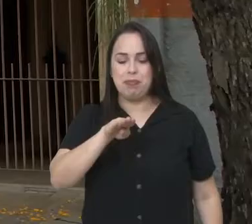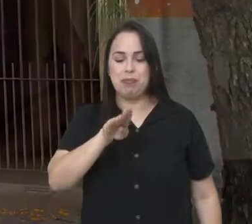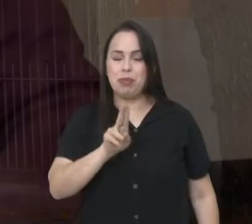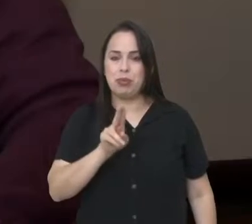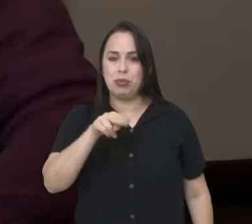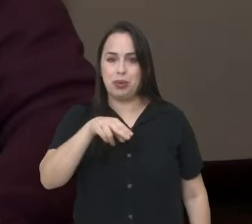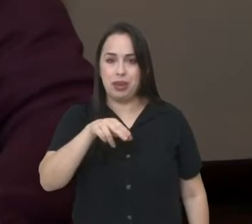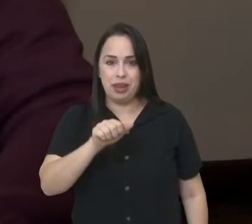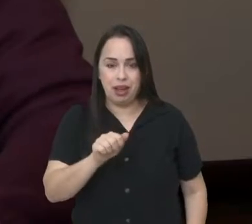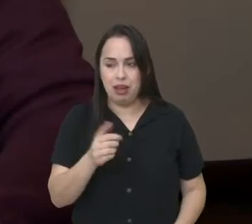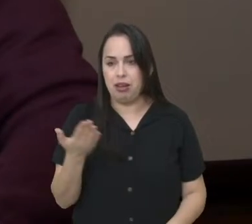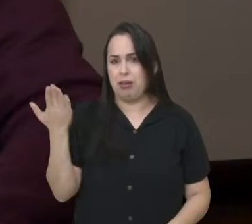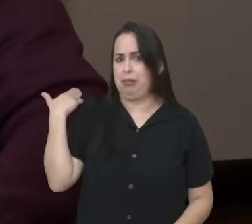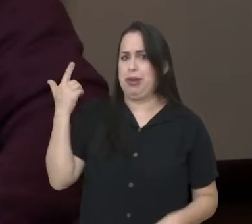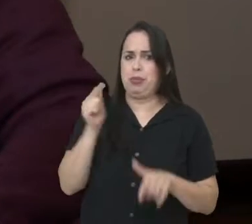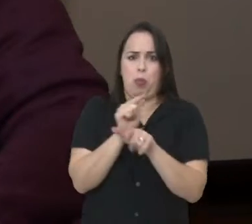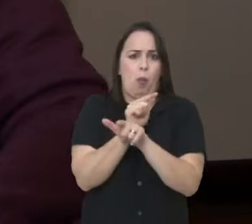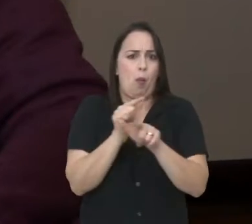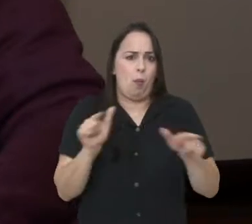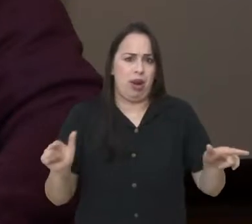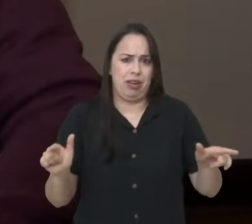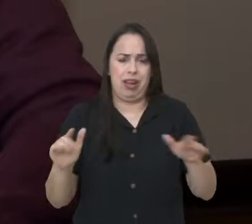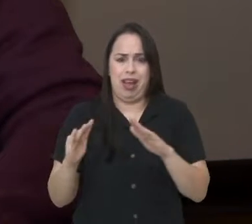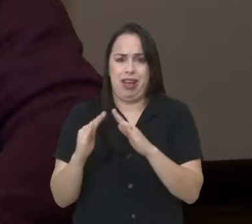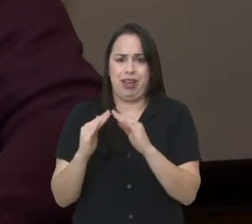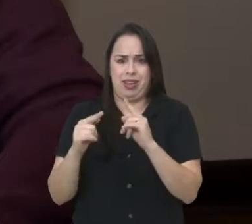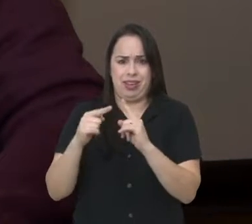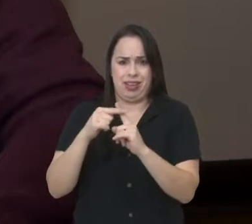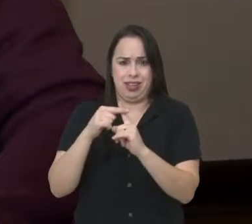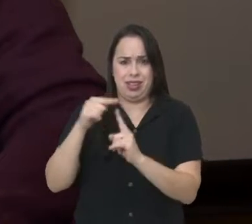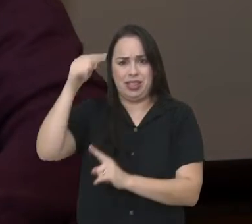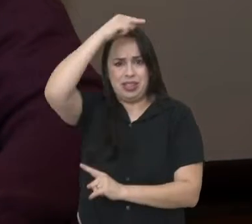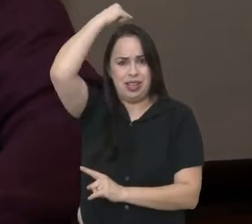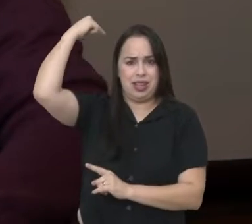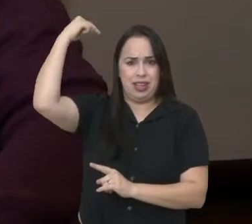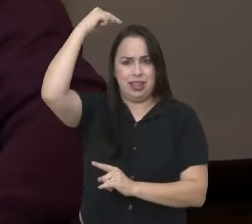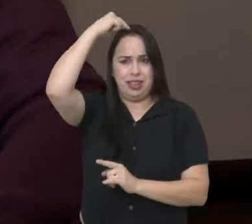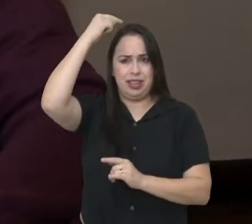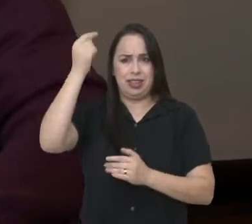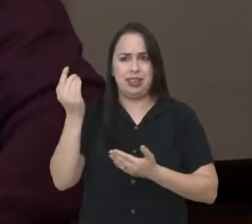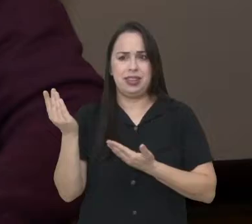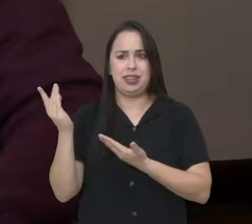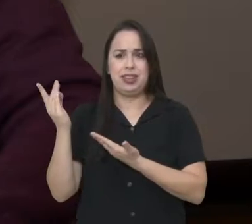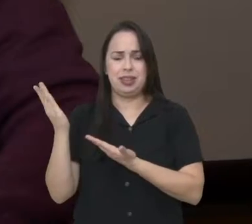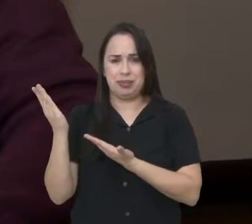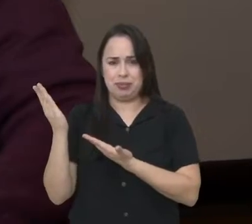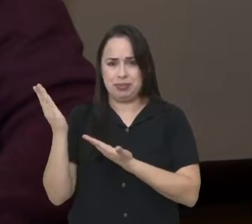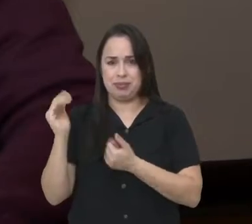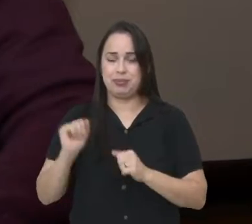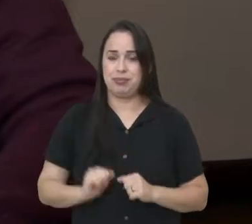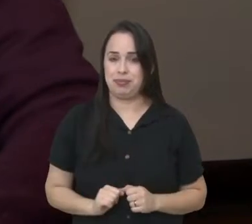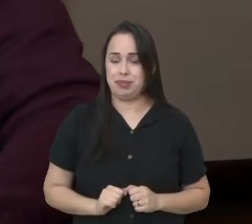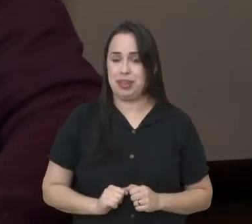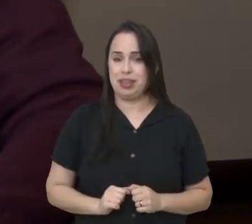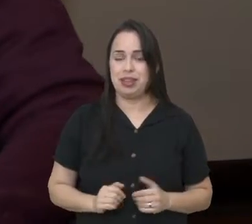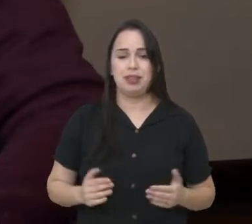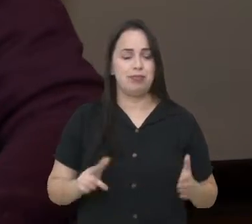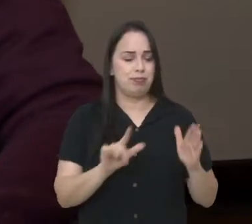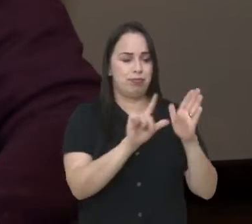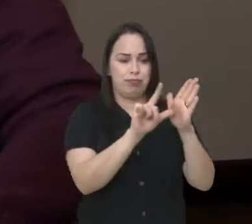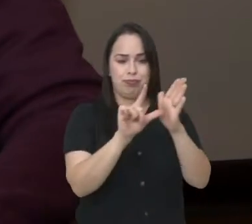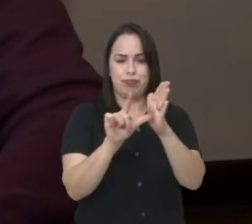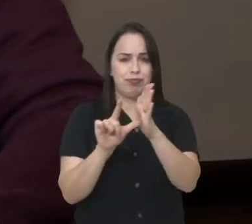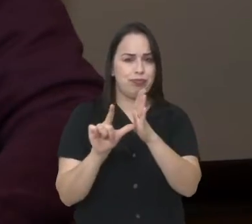A igreja era Santa Terezinha, que a gente frequentava lá. Lá tinha lá, e aqui não tinha. Comércio